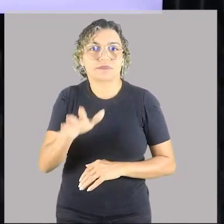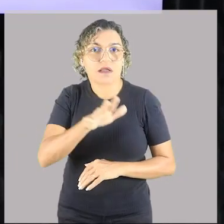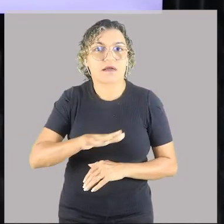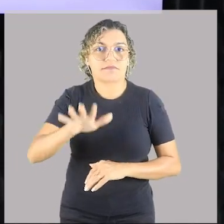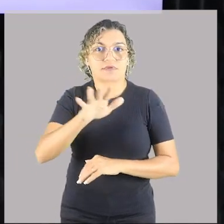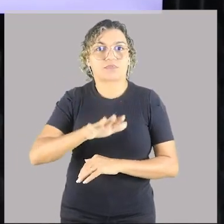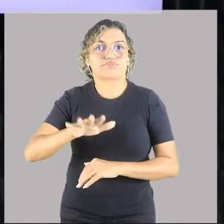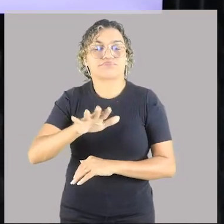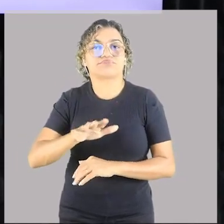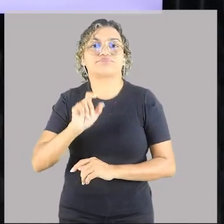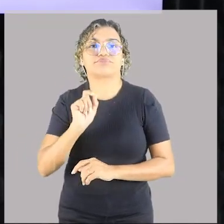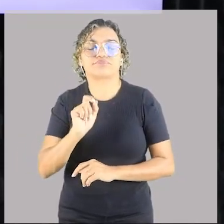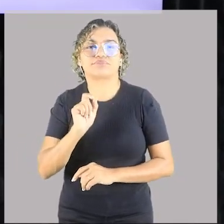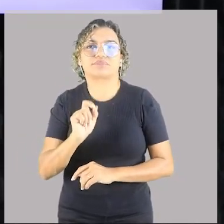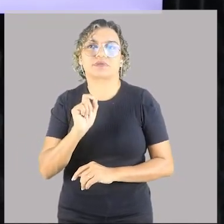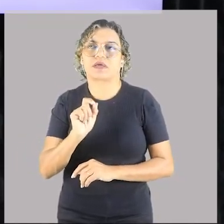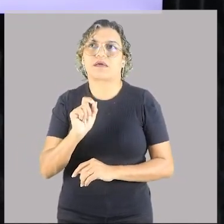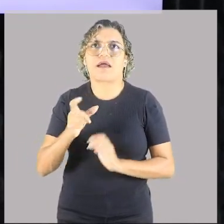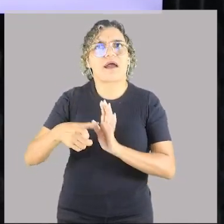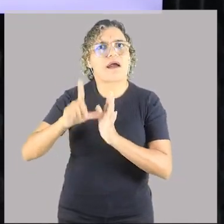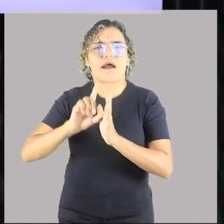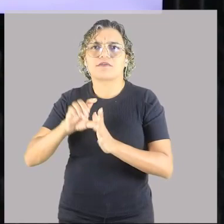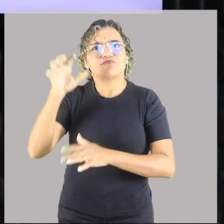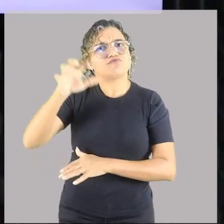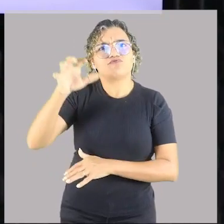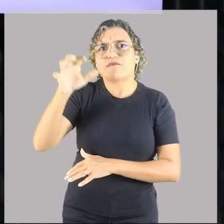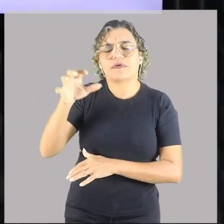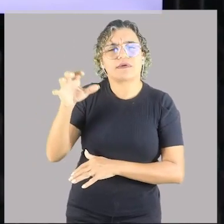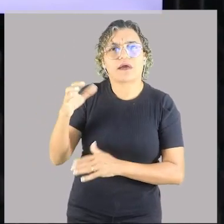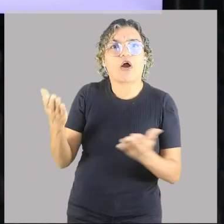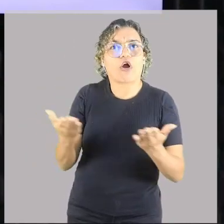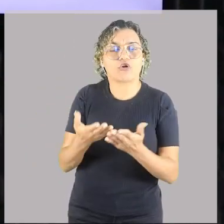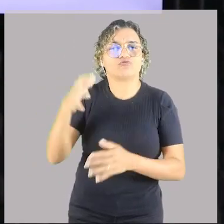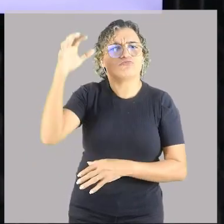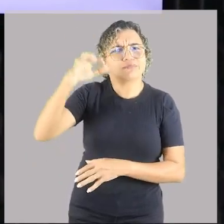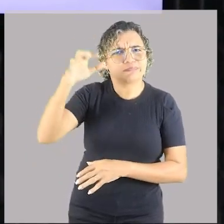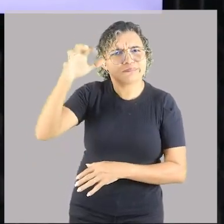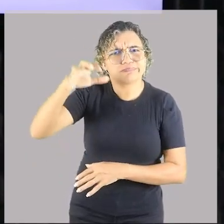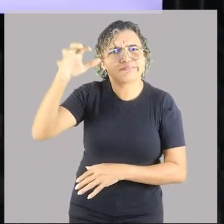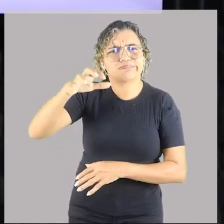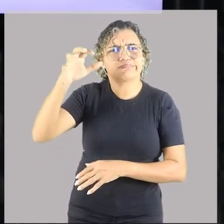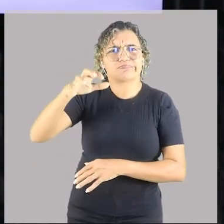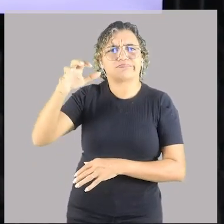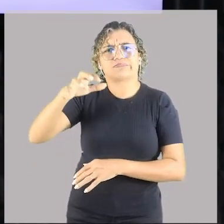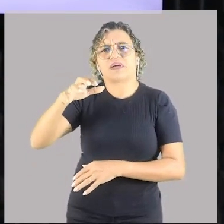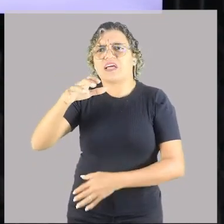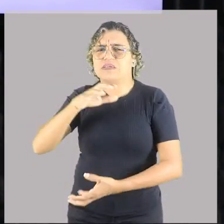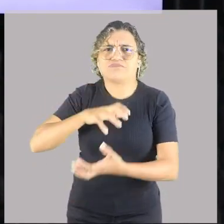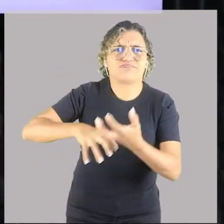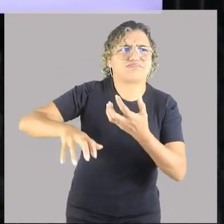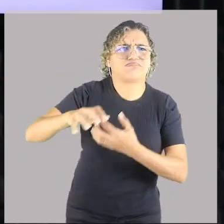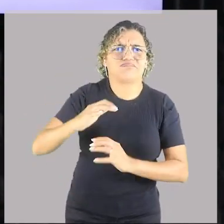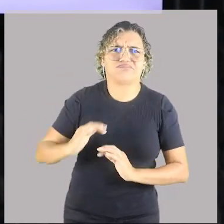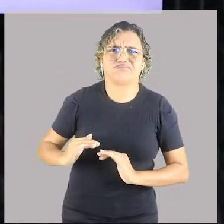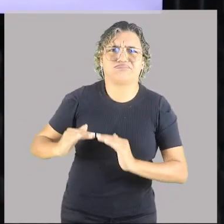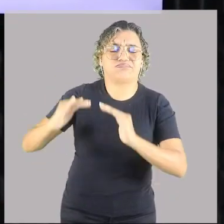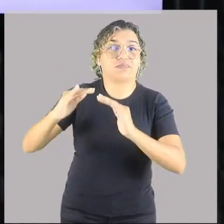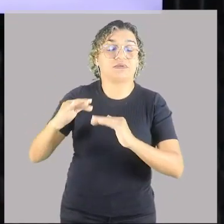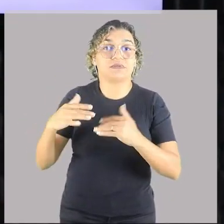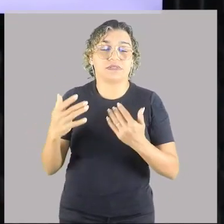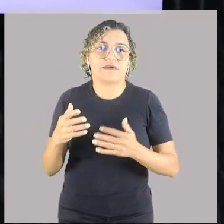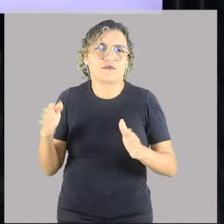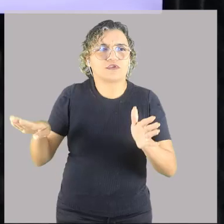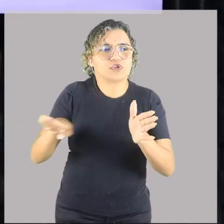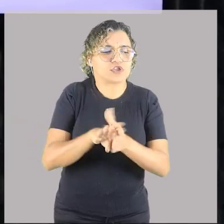Ambientes que praticamente não chovia, quando chove hoje, ok, gera grandes transtornos. Aí tu chega